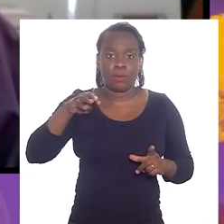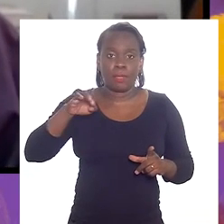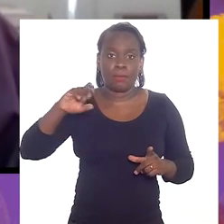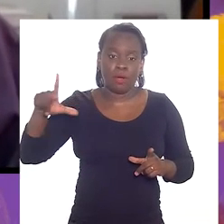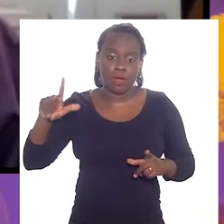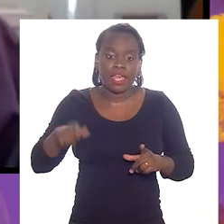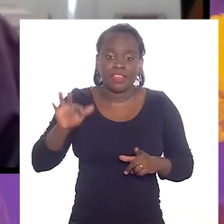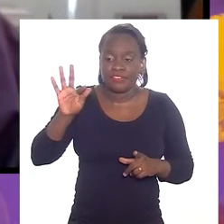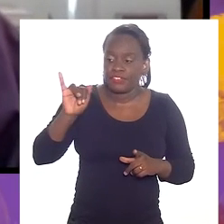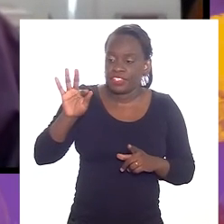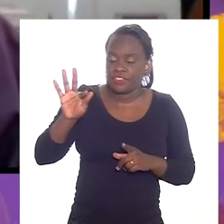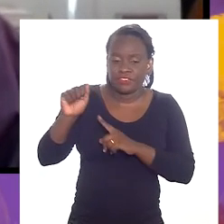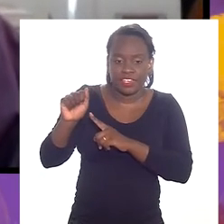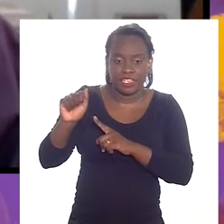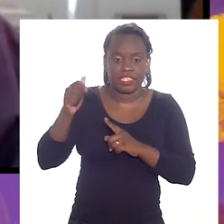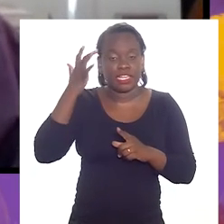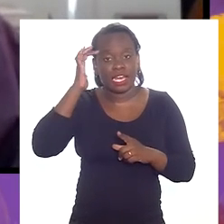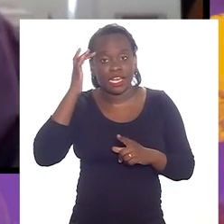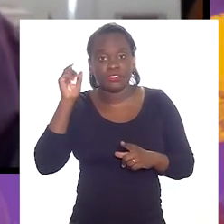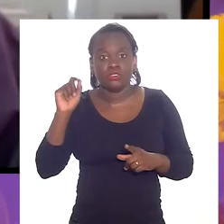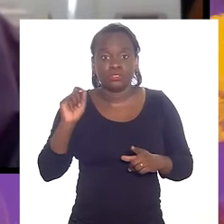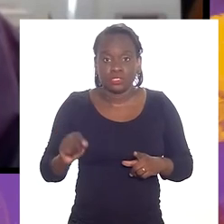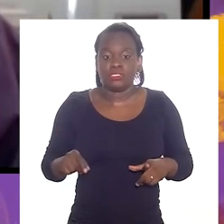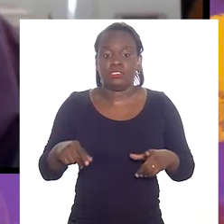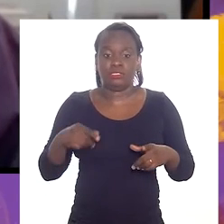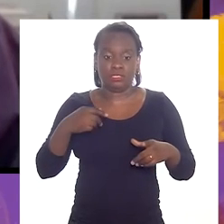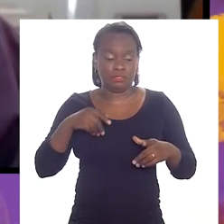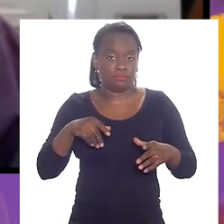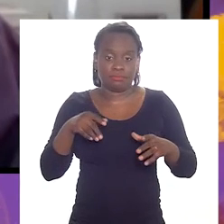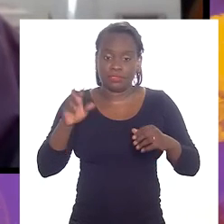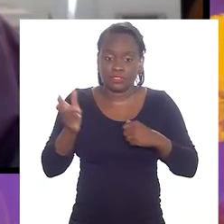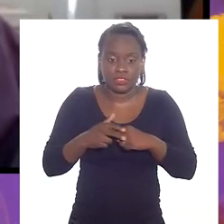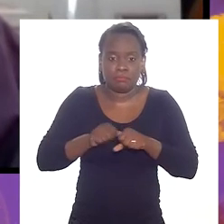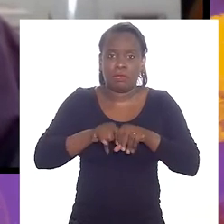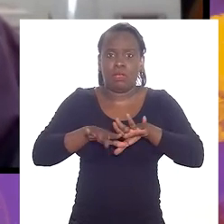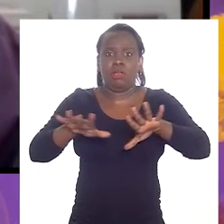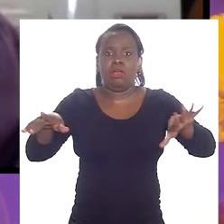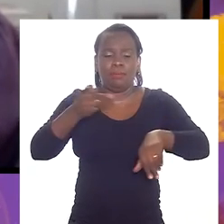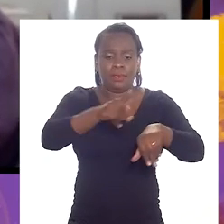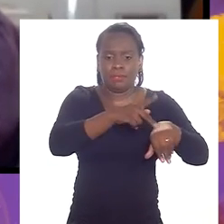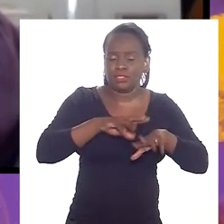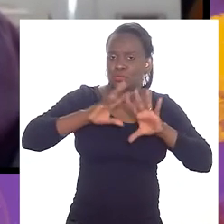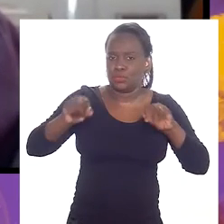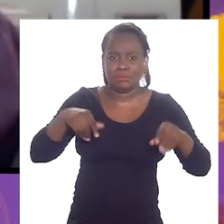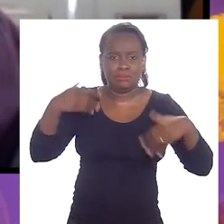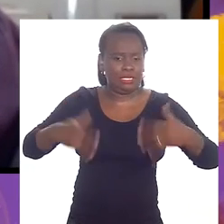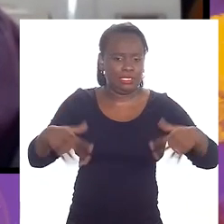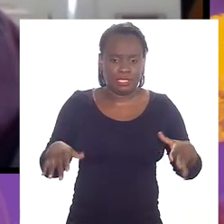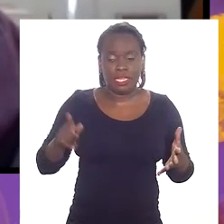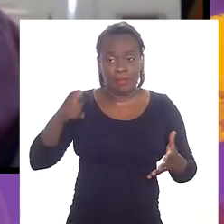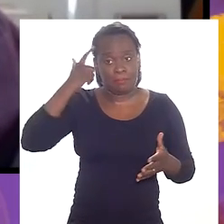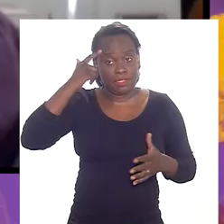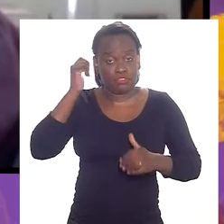é como é bom tem a FIFA assim se acha que o jogo ele está fora do controle dos países uma maneira geral